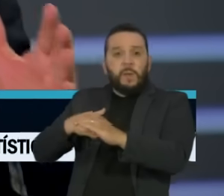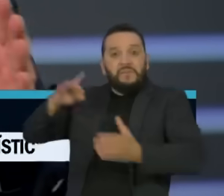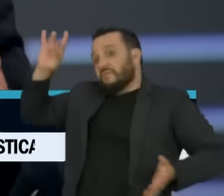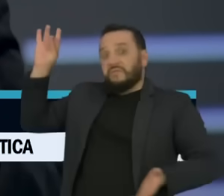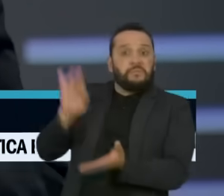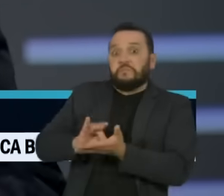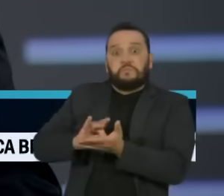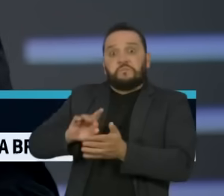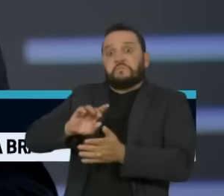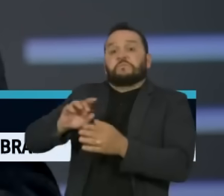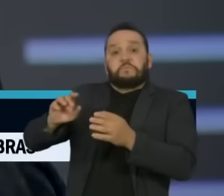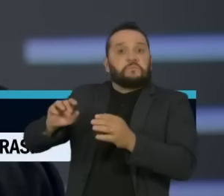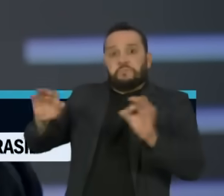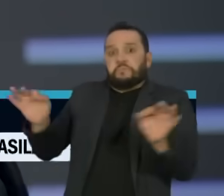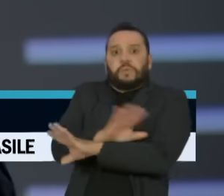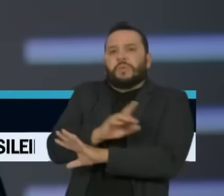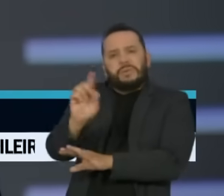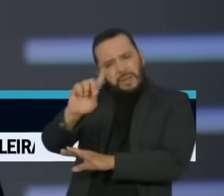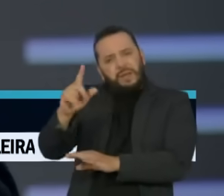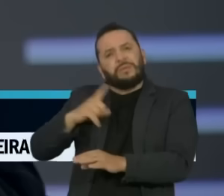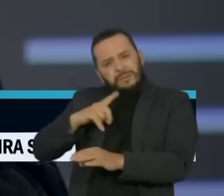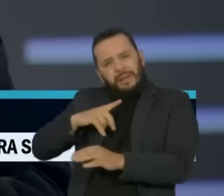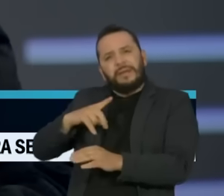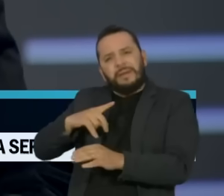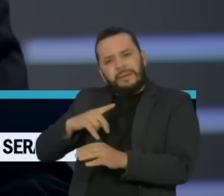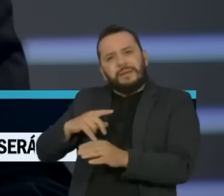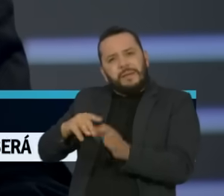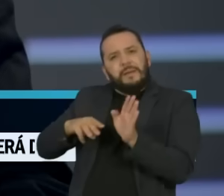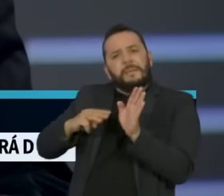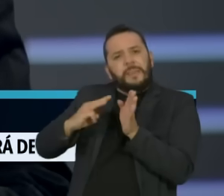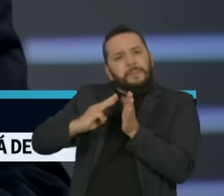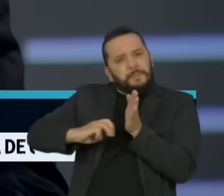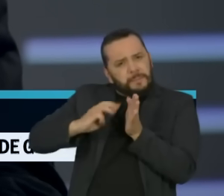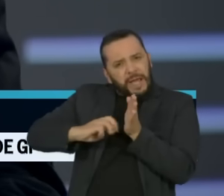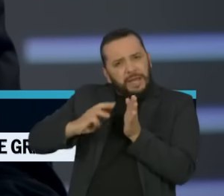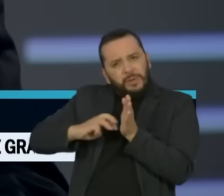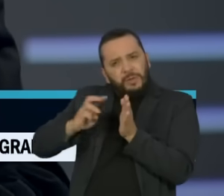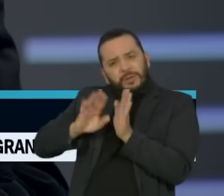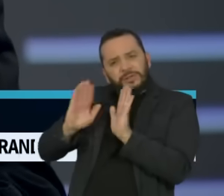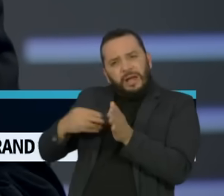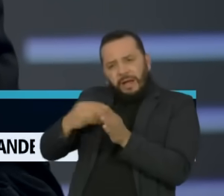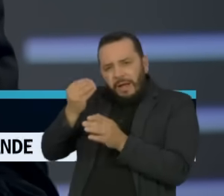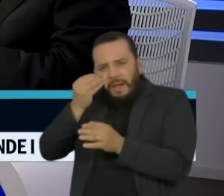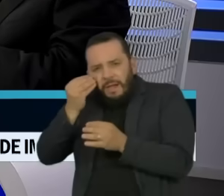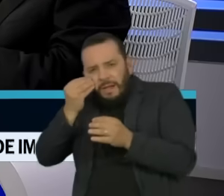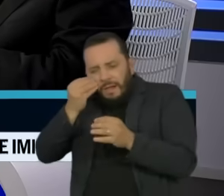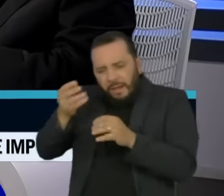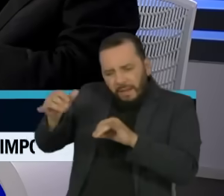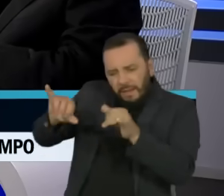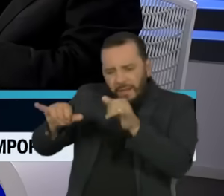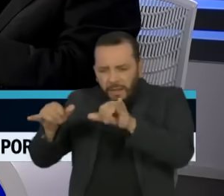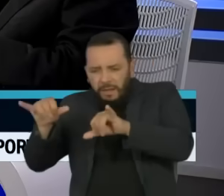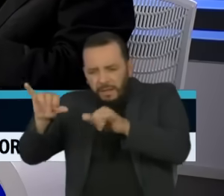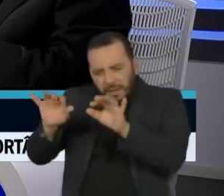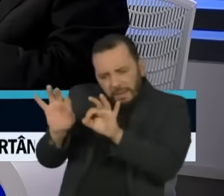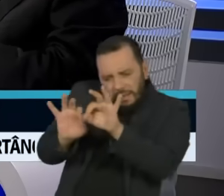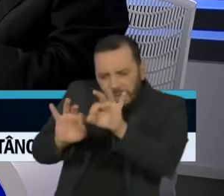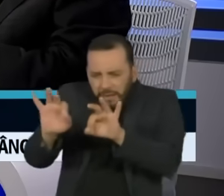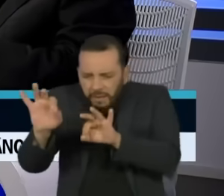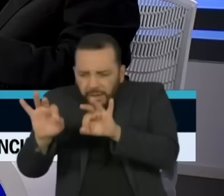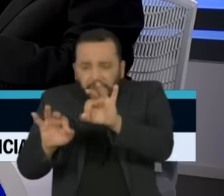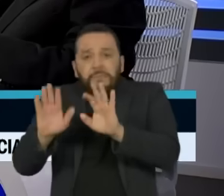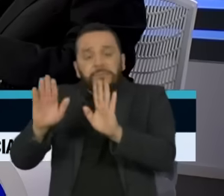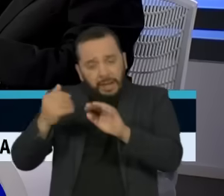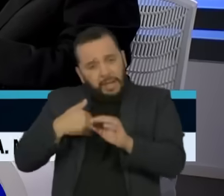conjectura, refutação, experimentação, mas a ciência ela é controversa,